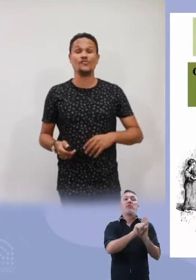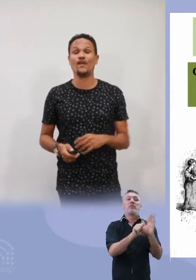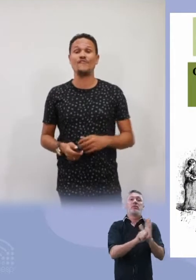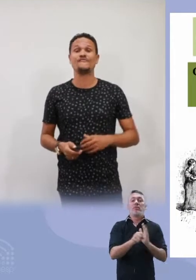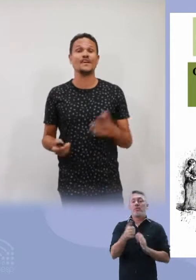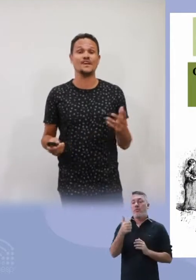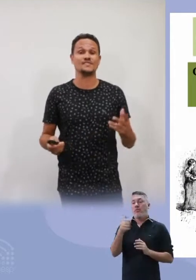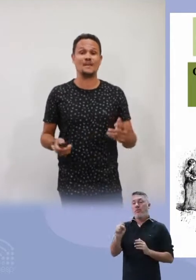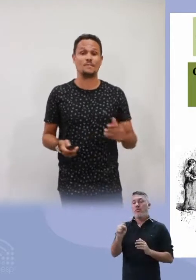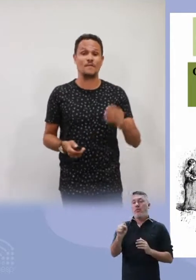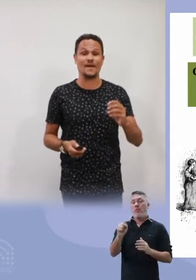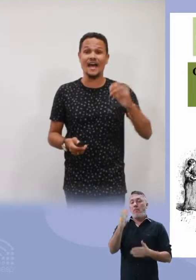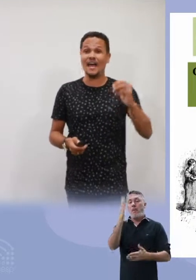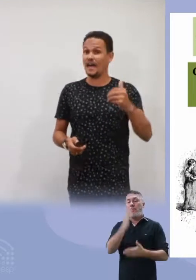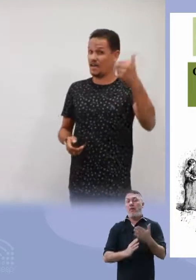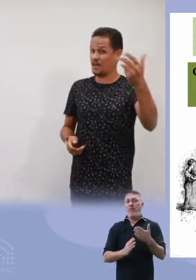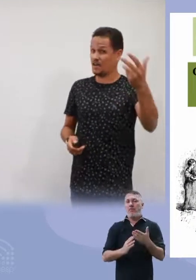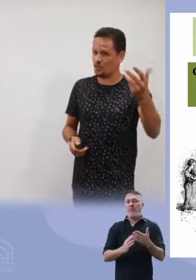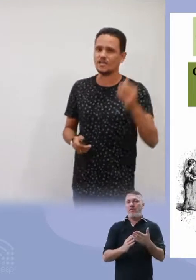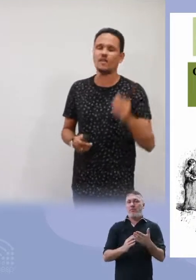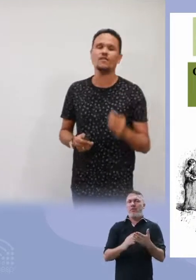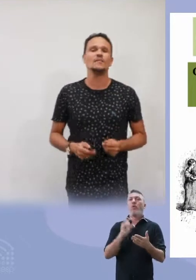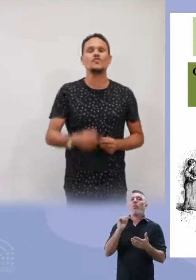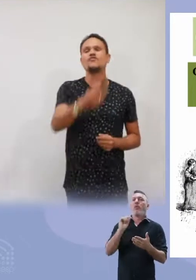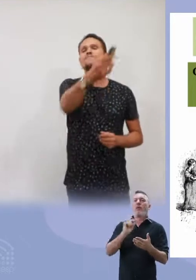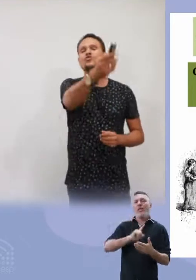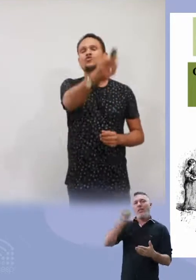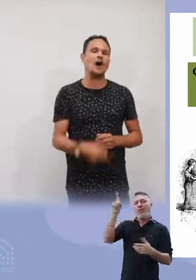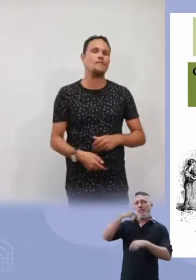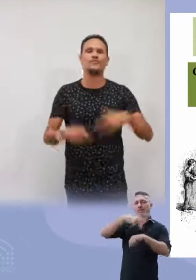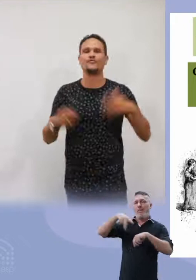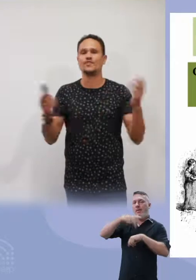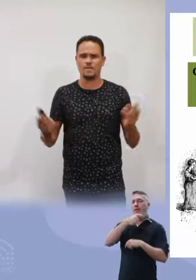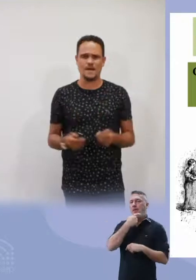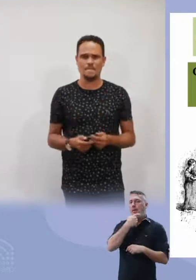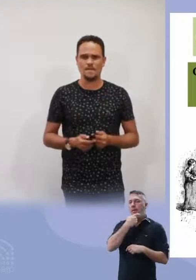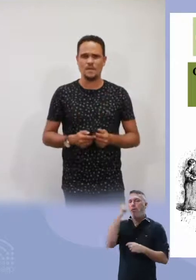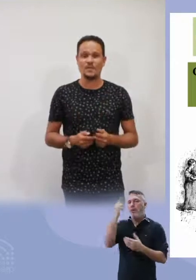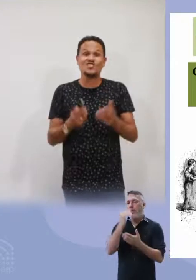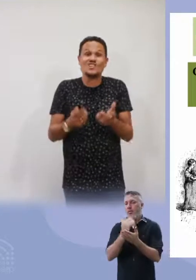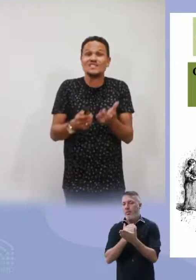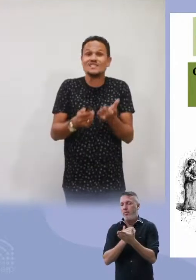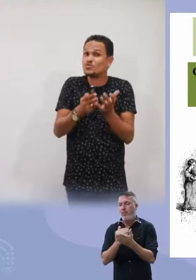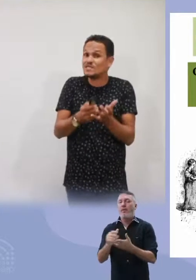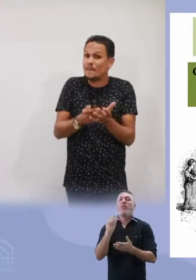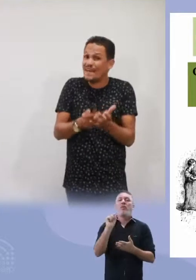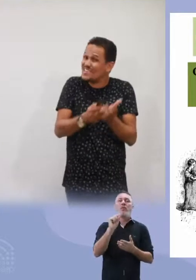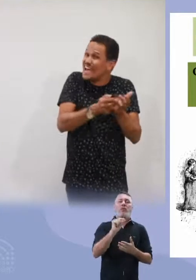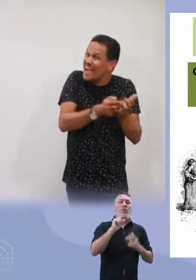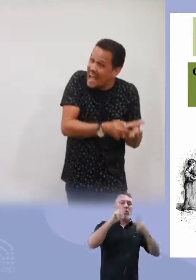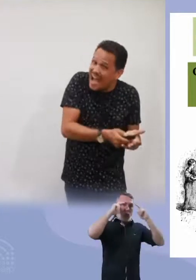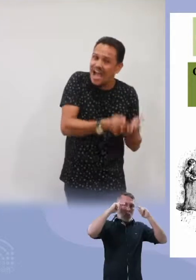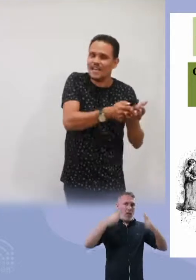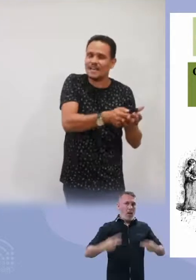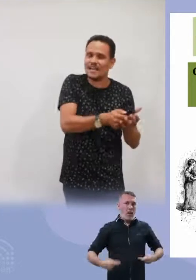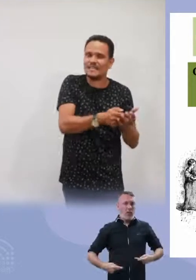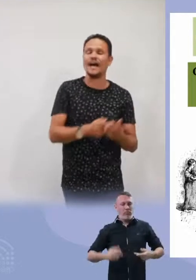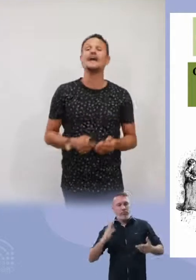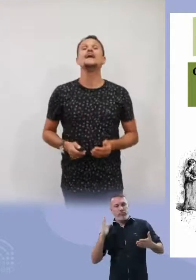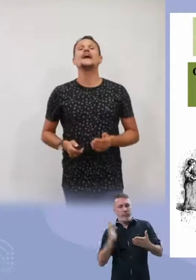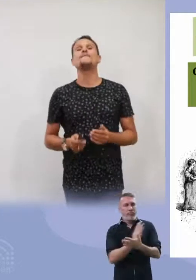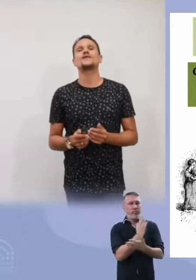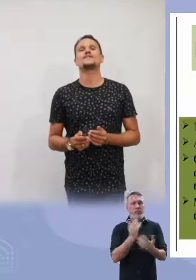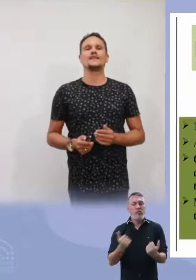que não foi a França a primeira revolução? Por que não foi Portugal? Por que não foi Espanha? Por que tinha que ser justamente a